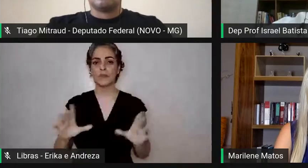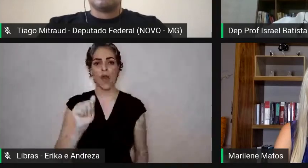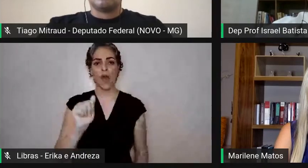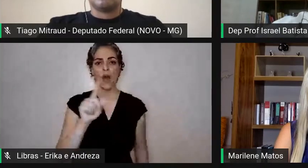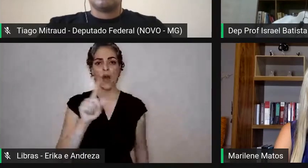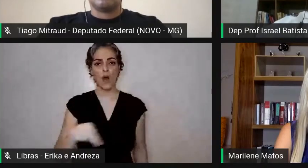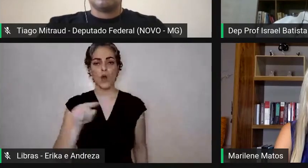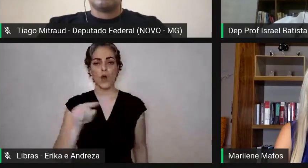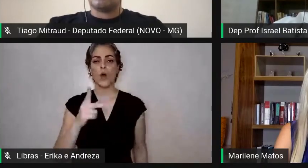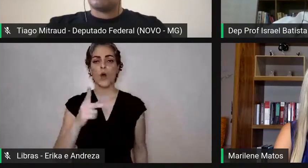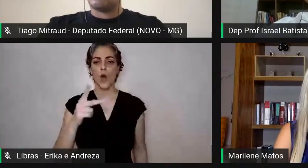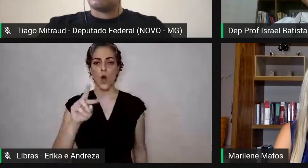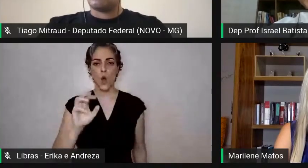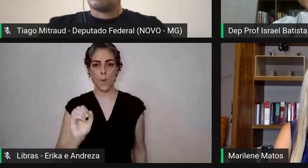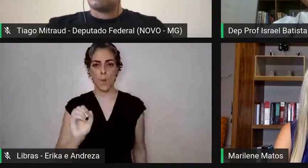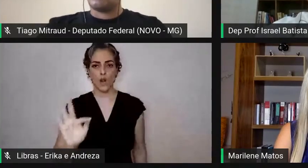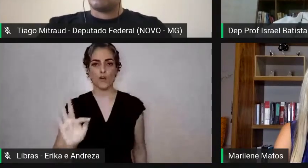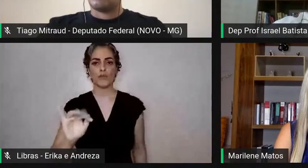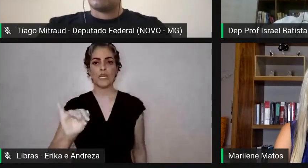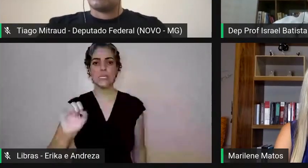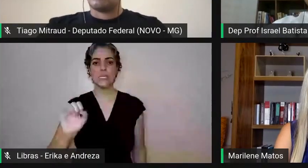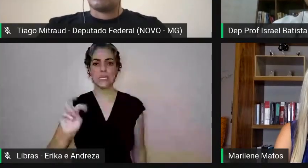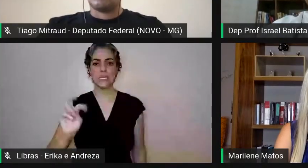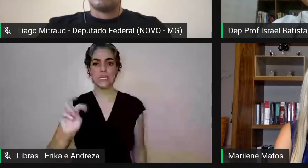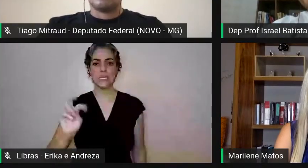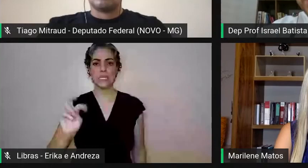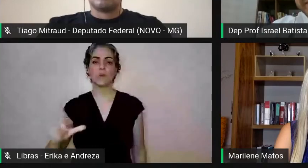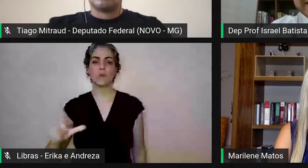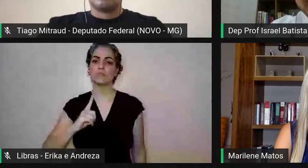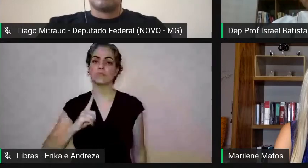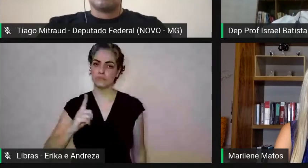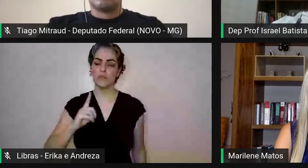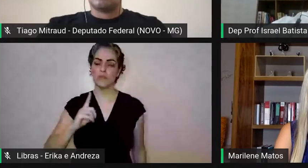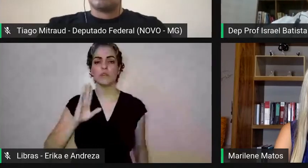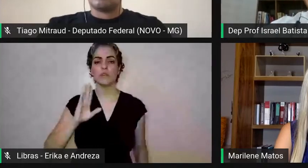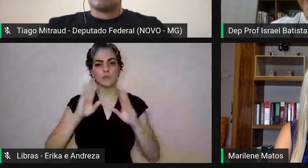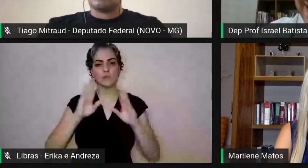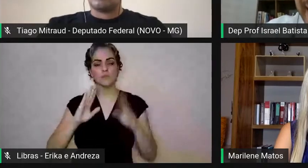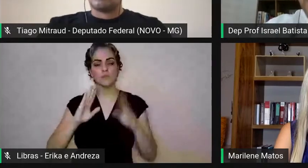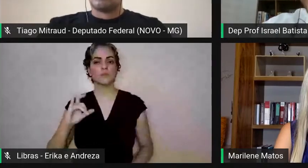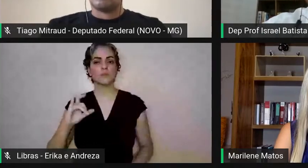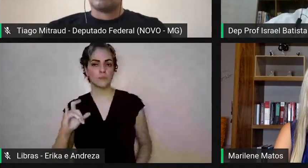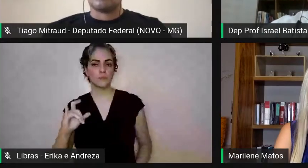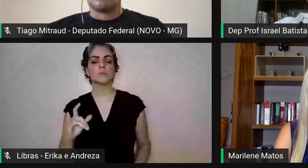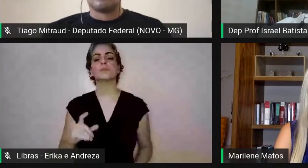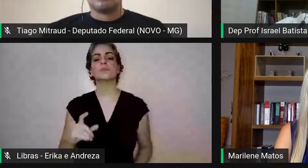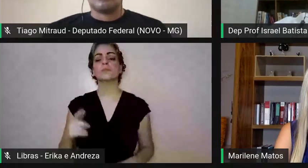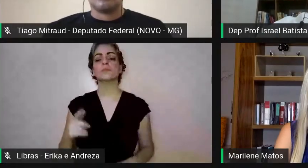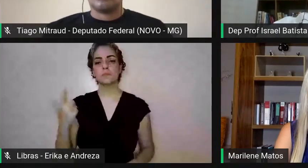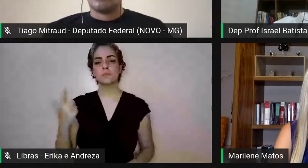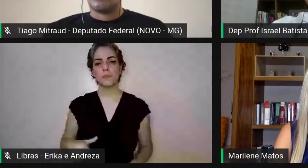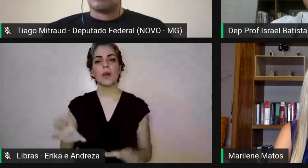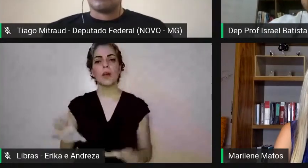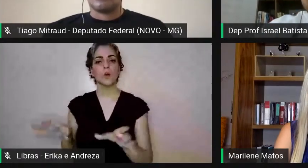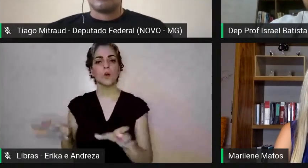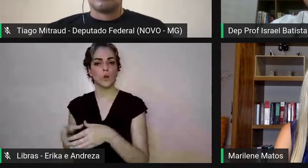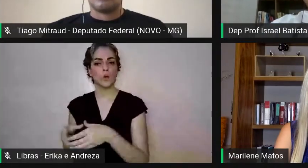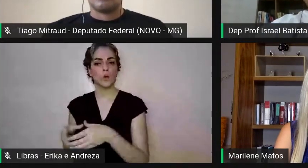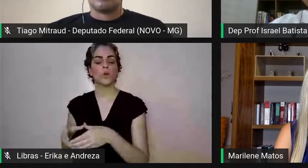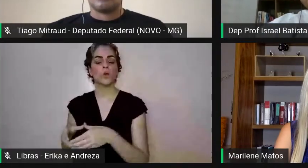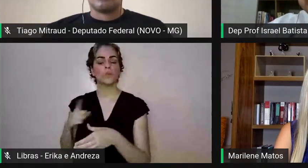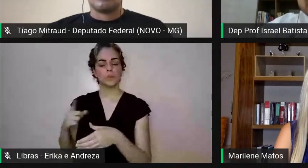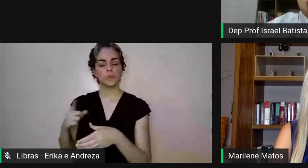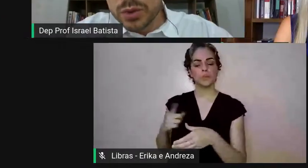está no Instagram, no Twitter, no Facebook, @profisrael. E tem uma equipe também para